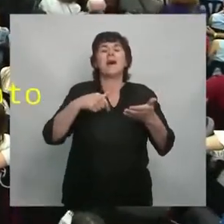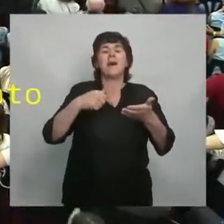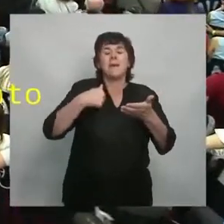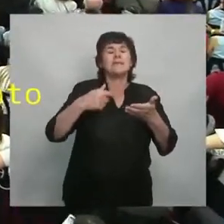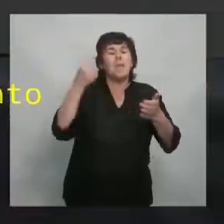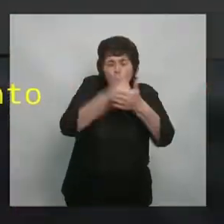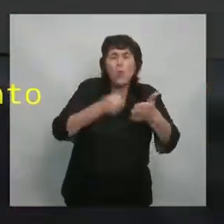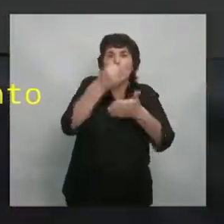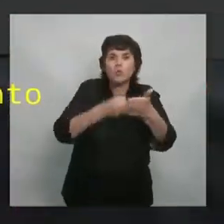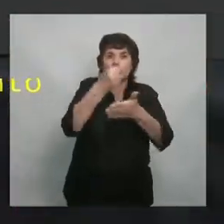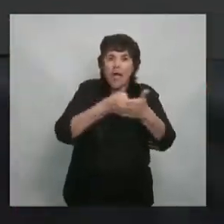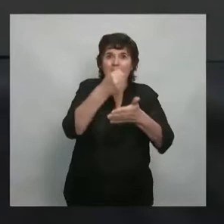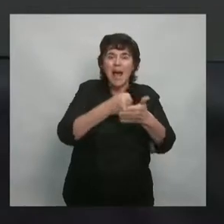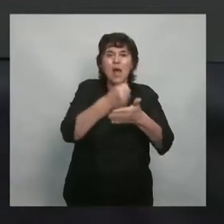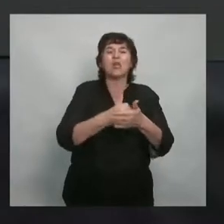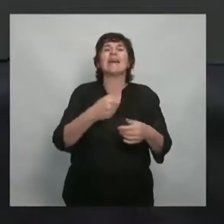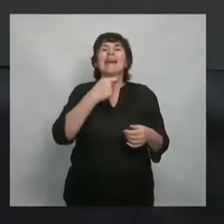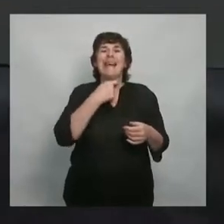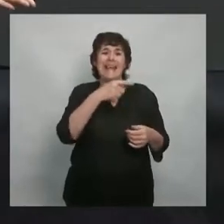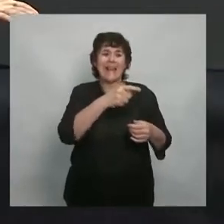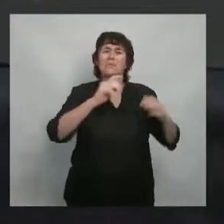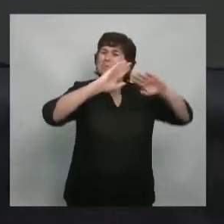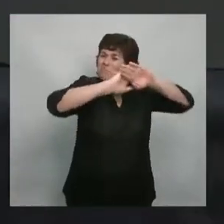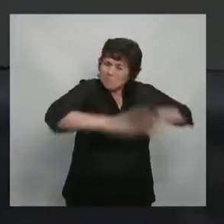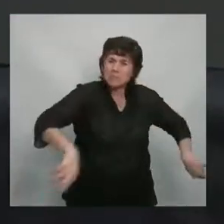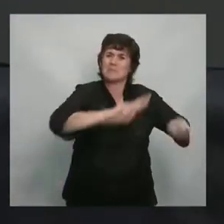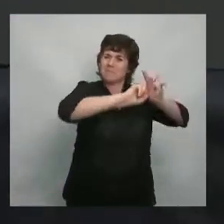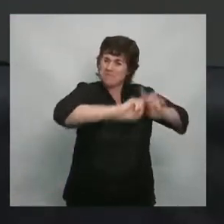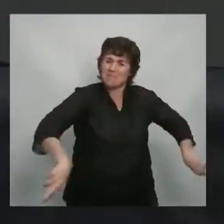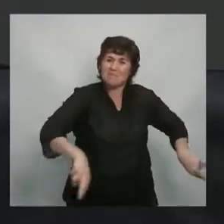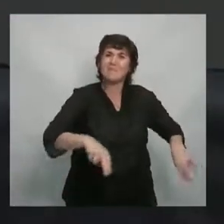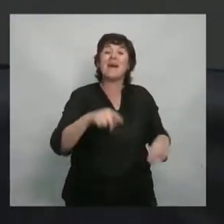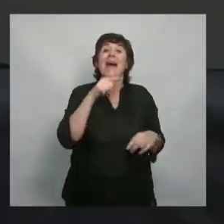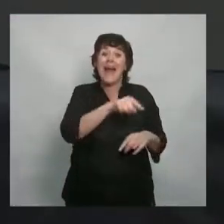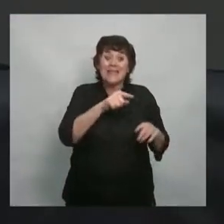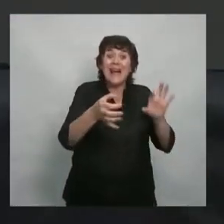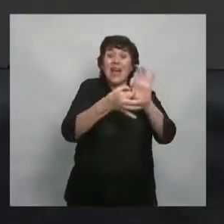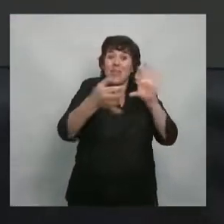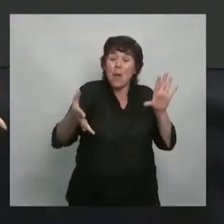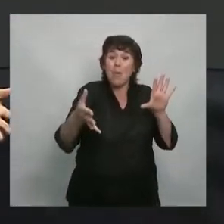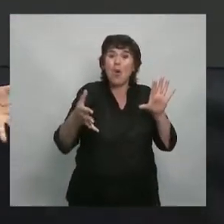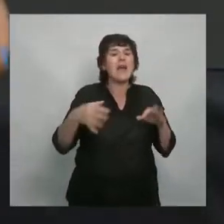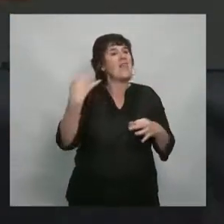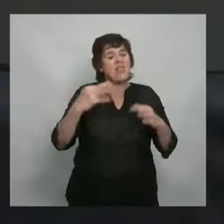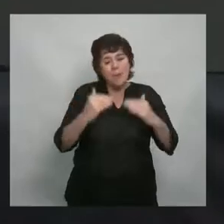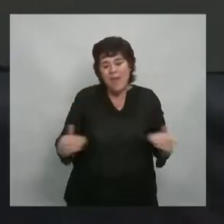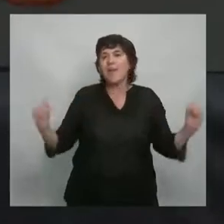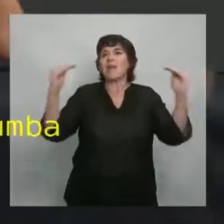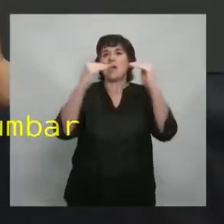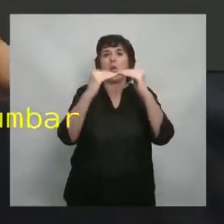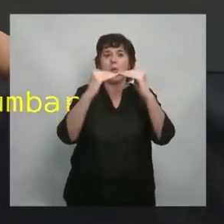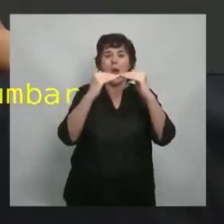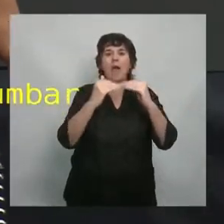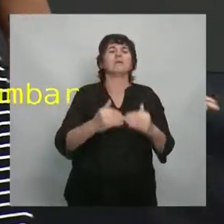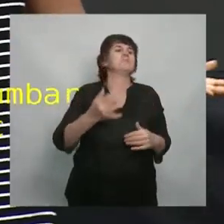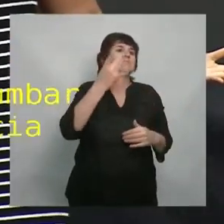queremos derrubar o neofascismo, essa democracia vai ser igualitária do ponto de vista da raça, do ponto de vista do